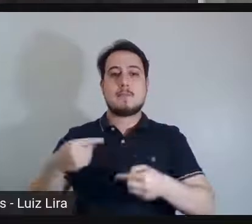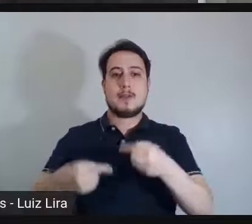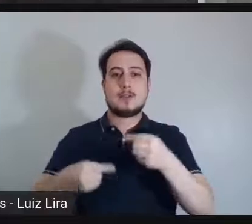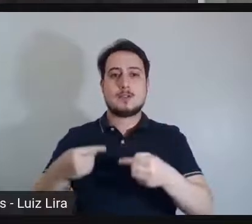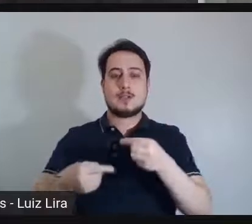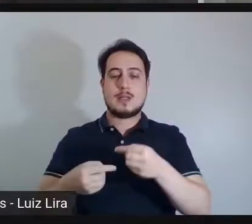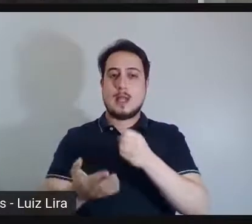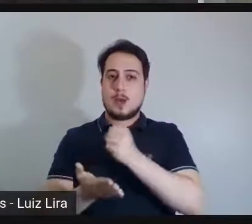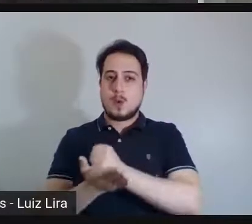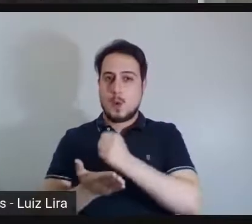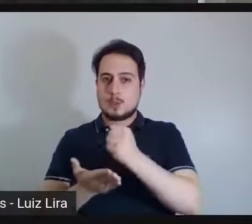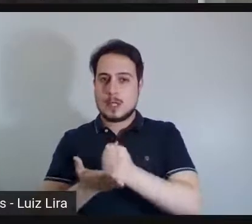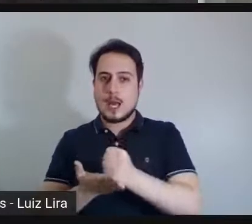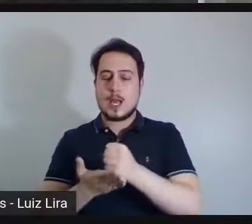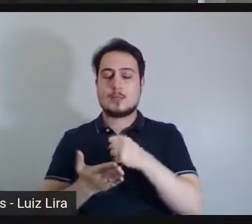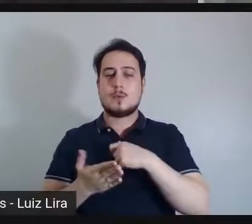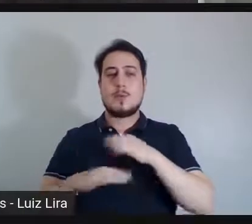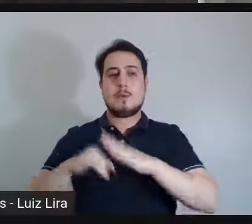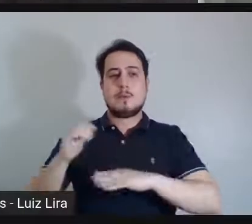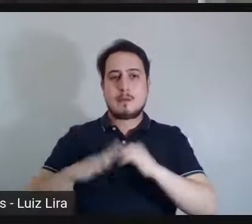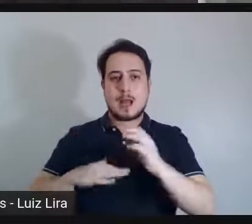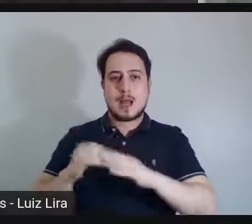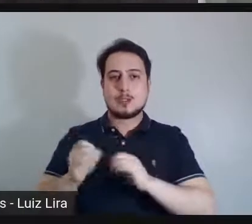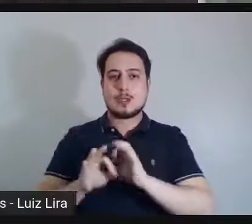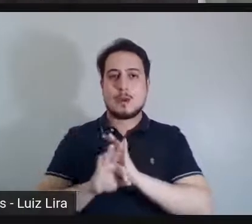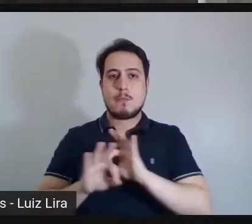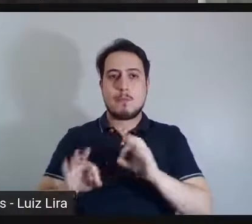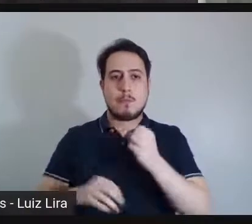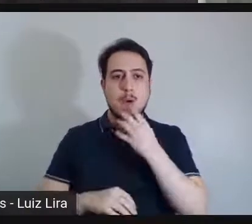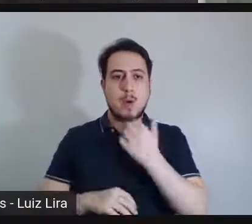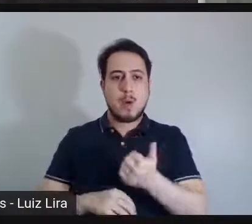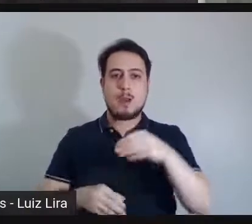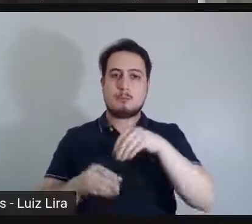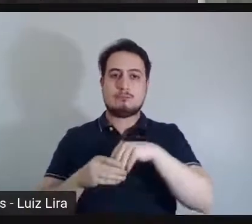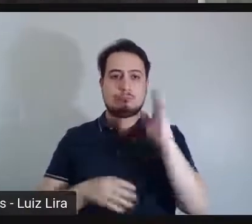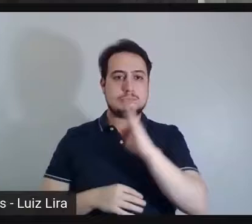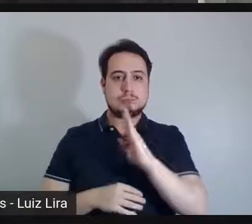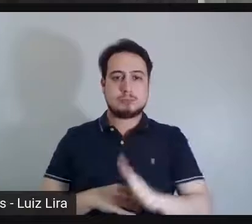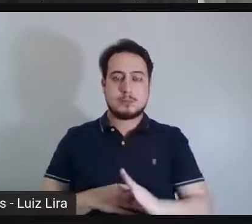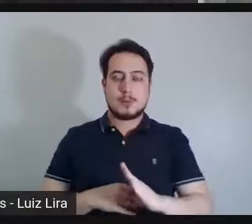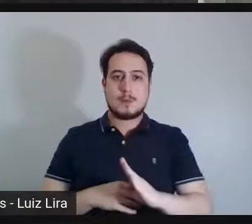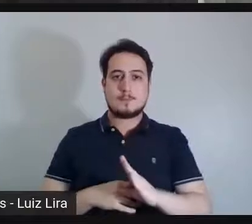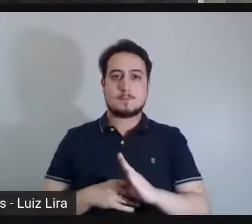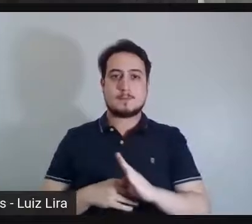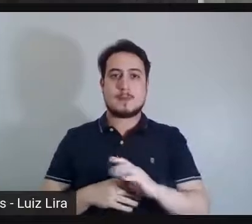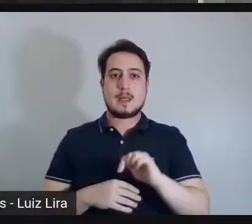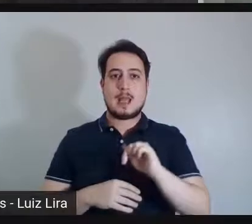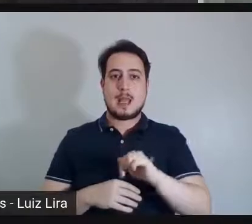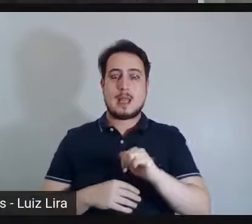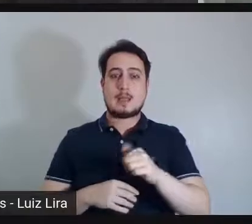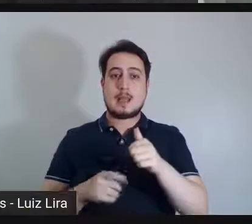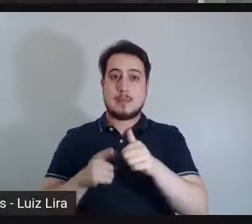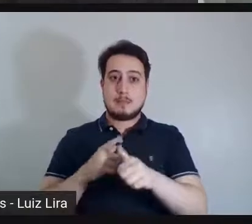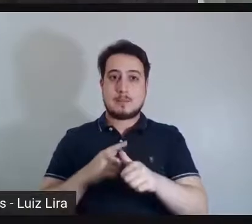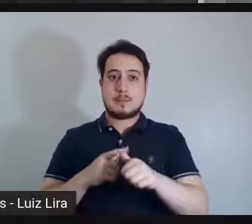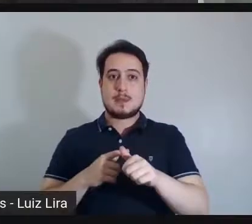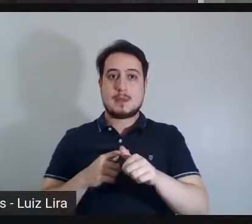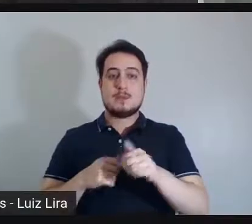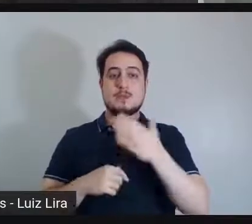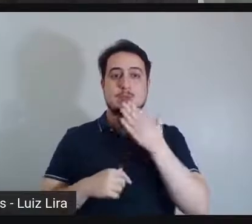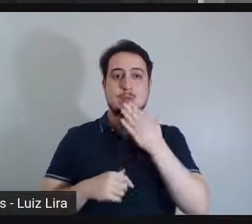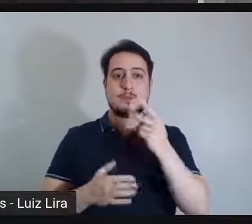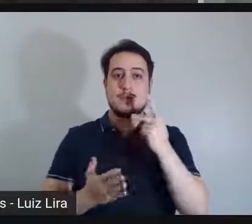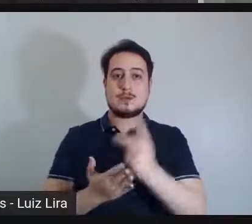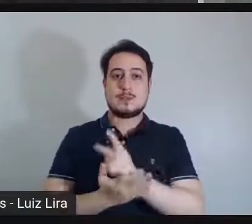em termos de boas práticas no Brasil. Essa é a primeira versão online, né, da